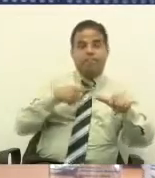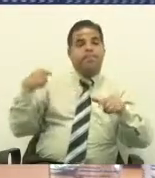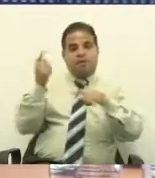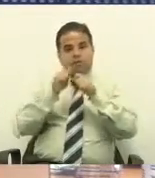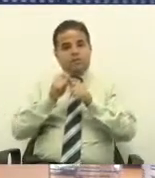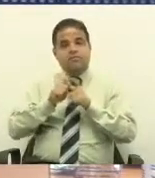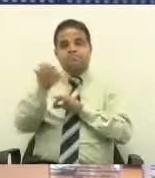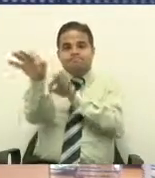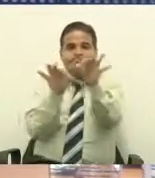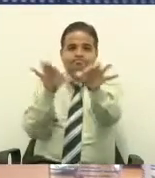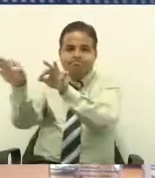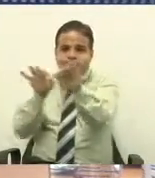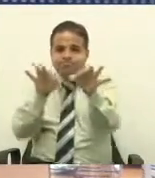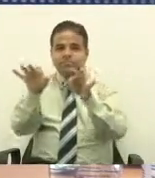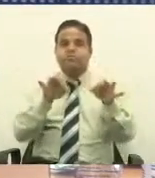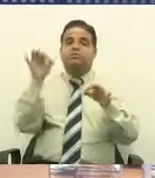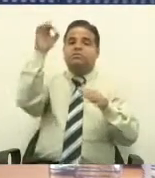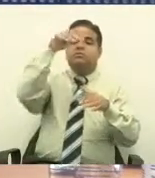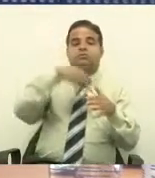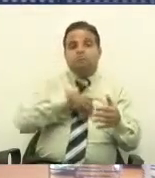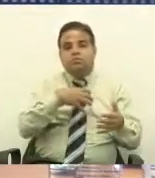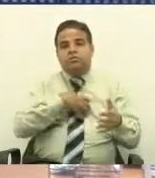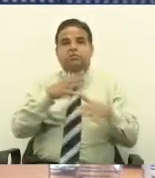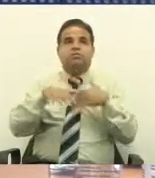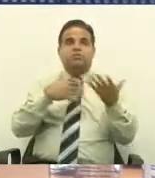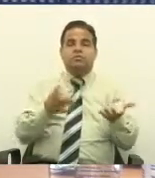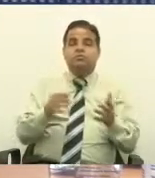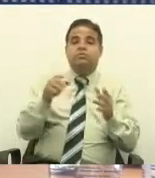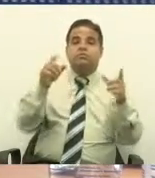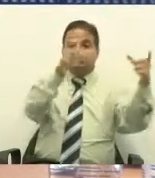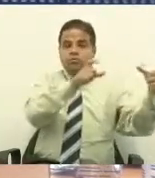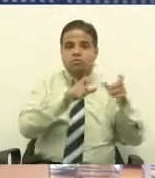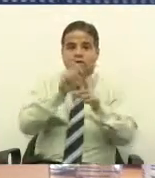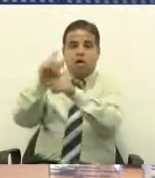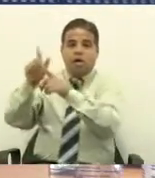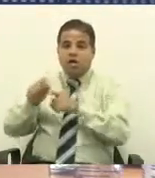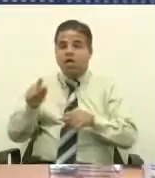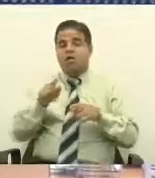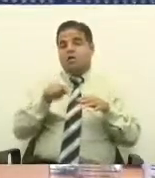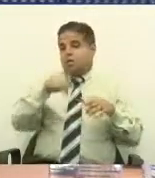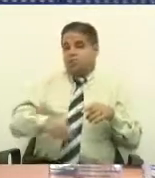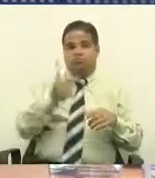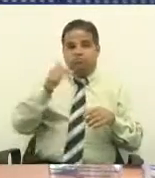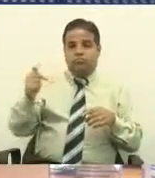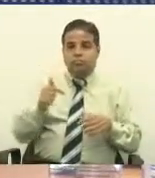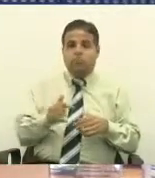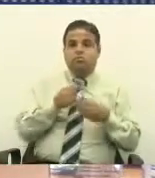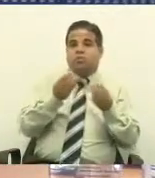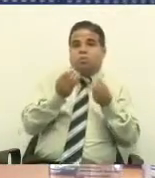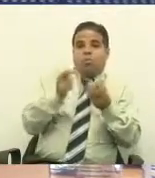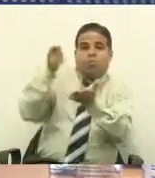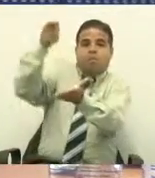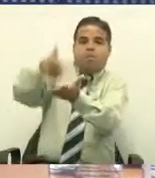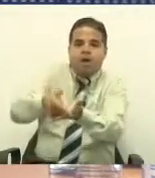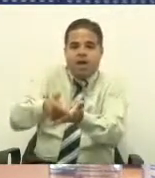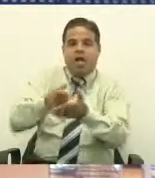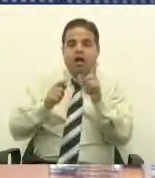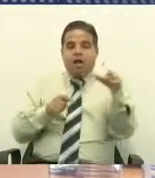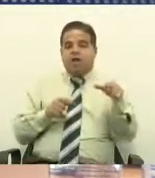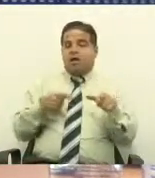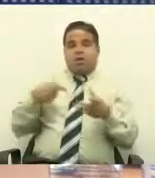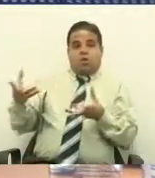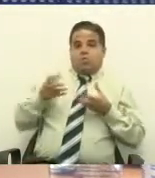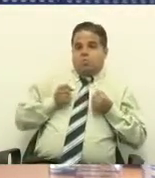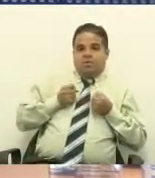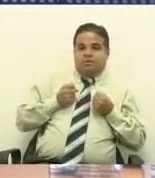fizemos remanejamentos no sentido das locações. Como eu não tenho como contemplar um pagamento a partir do momento que eu não